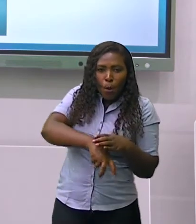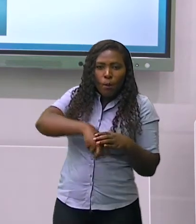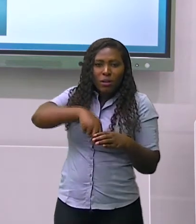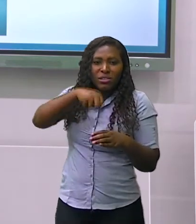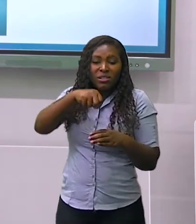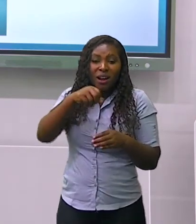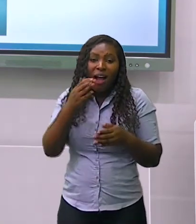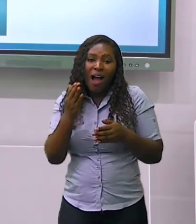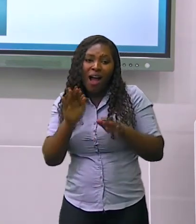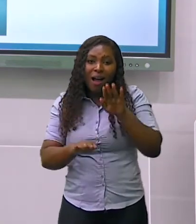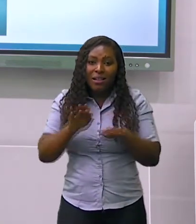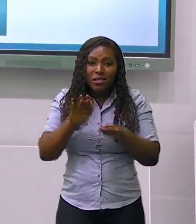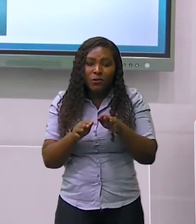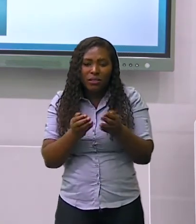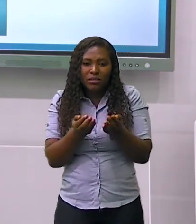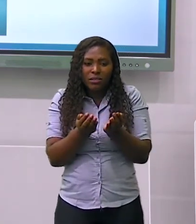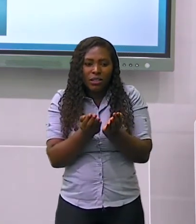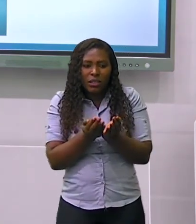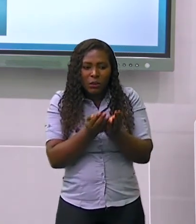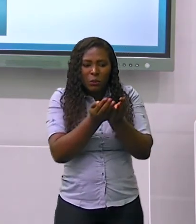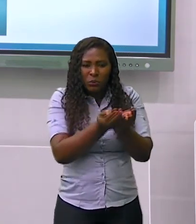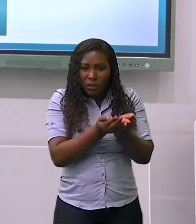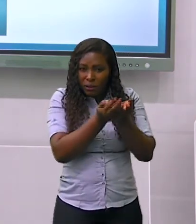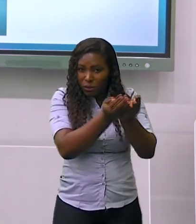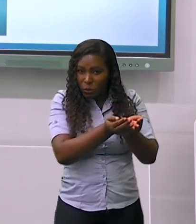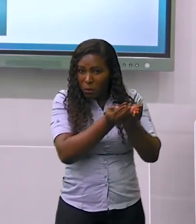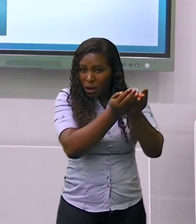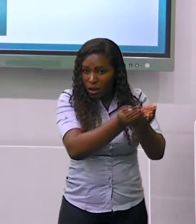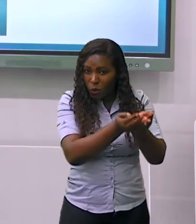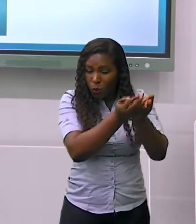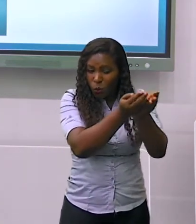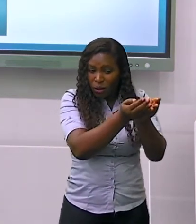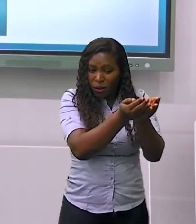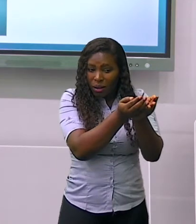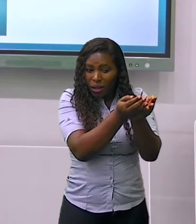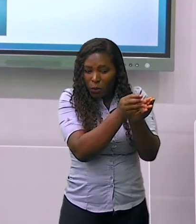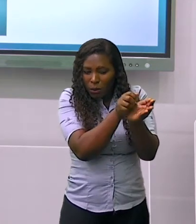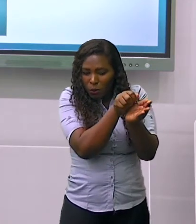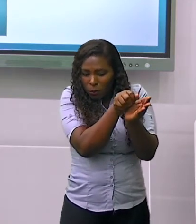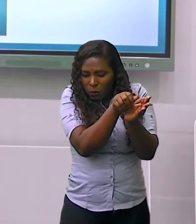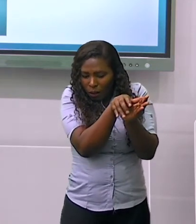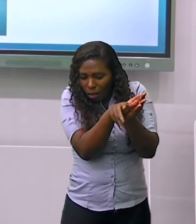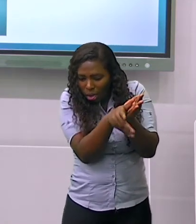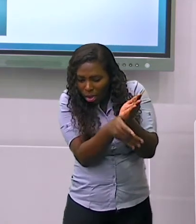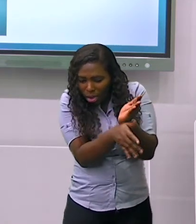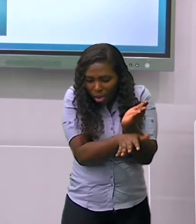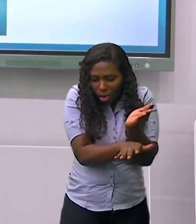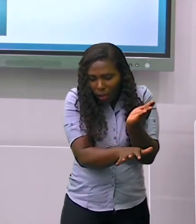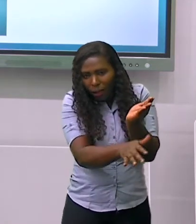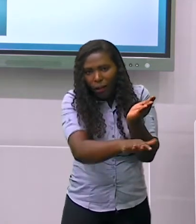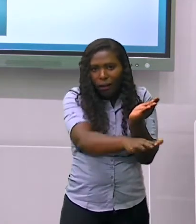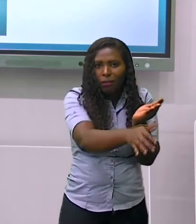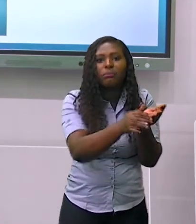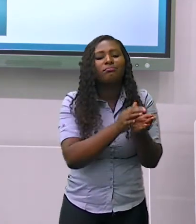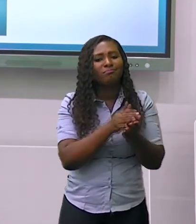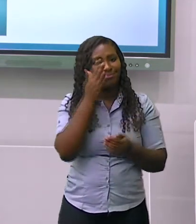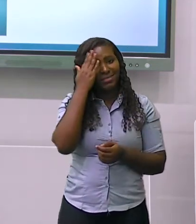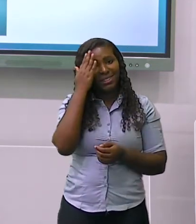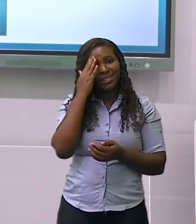os danos de um derramamento de óleo, ele é muito grande, inclusive podendo chegar até as